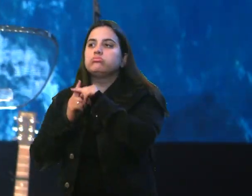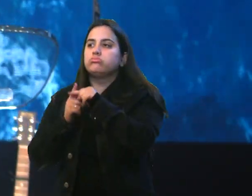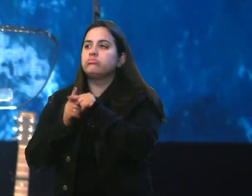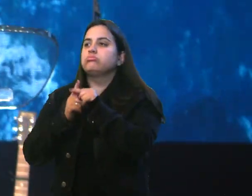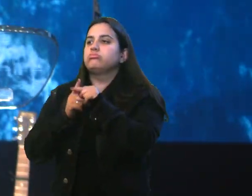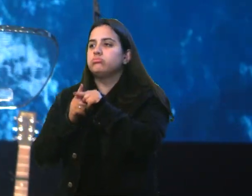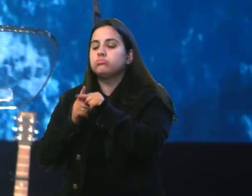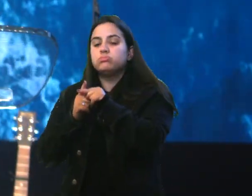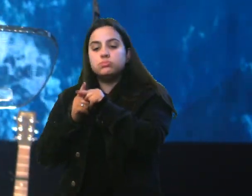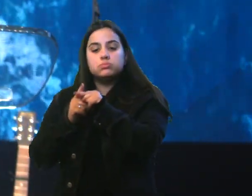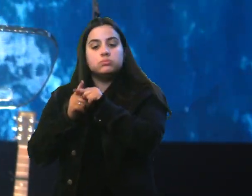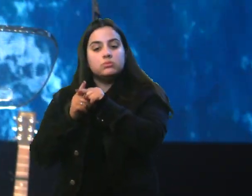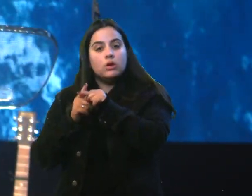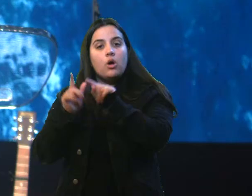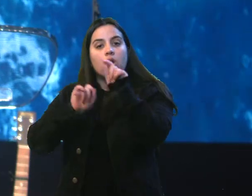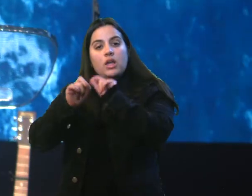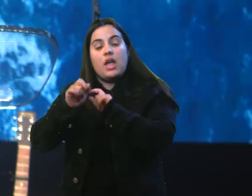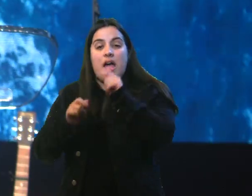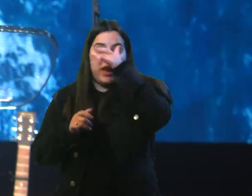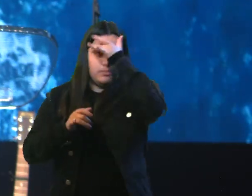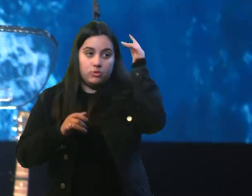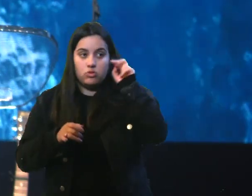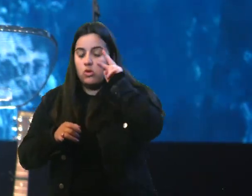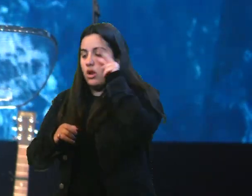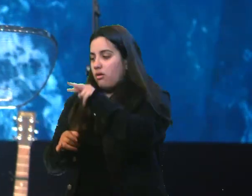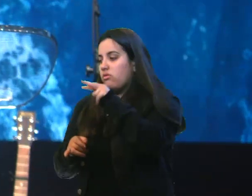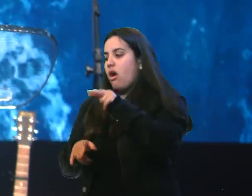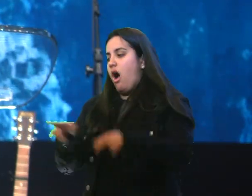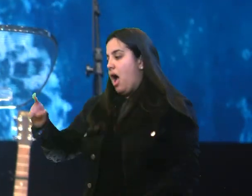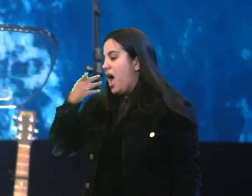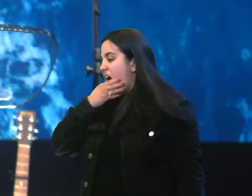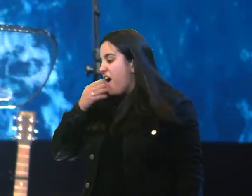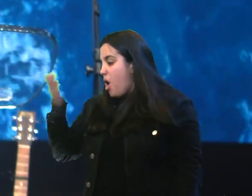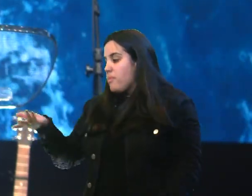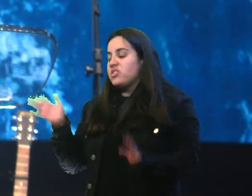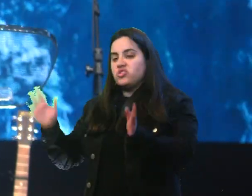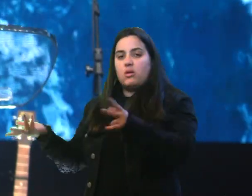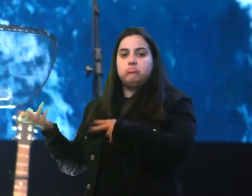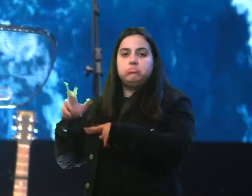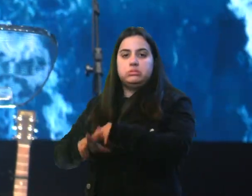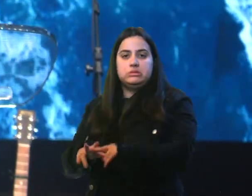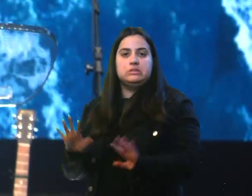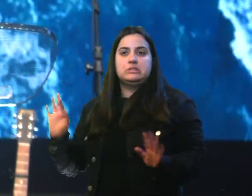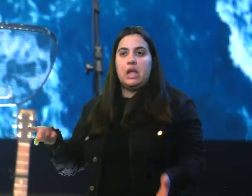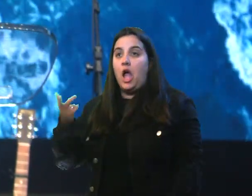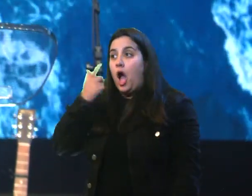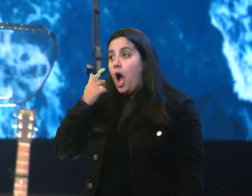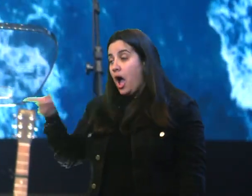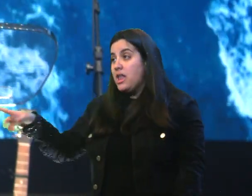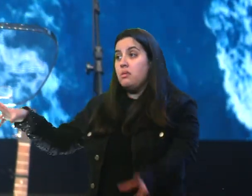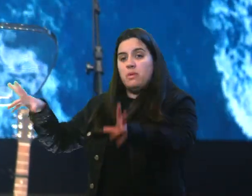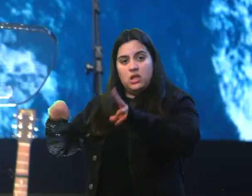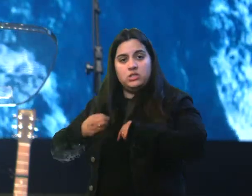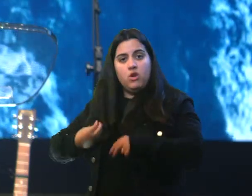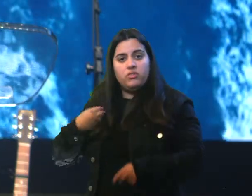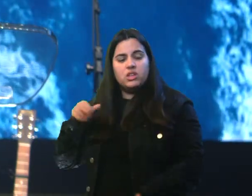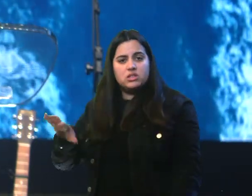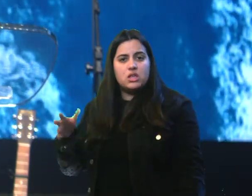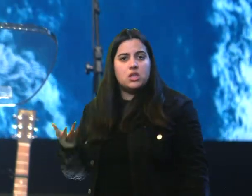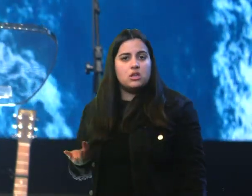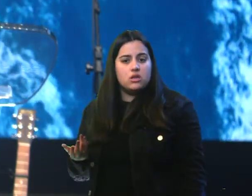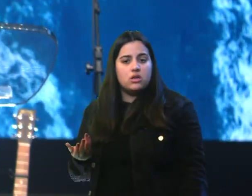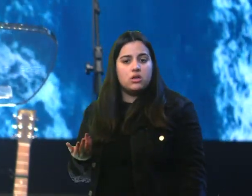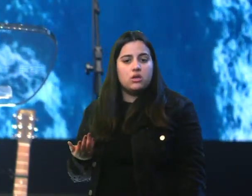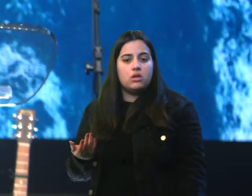as pessoas olhavam em volta e falavam assim, este é um homem condenado. Este é alguém que mereceu estar vivendo aqui.